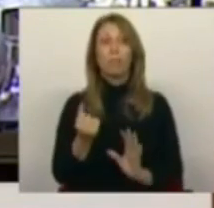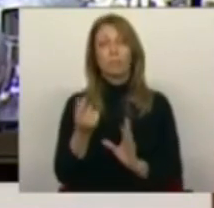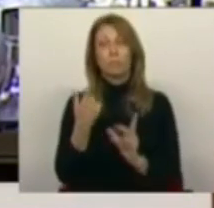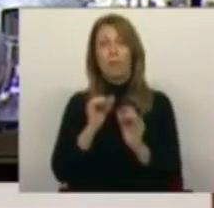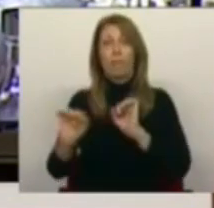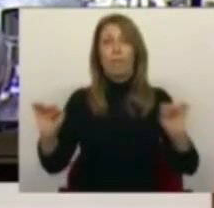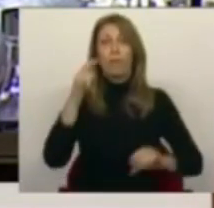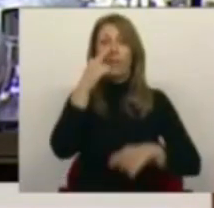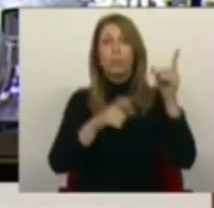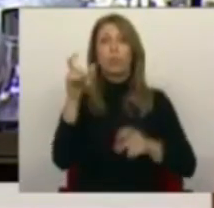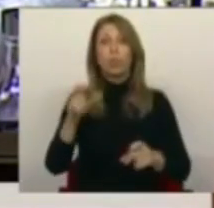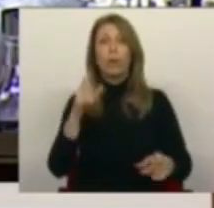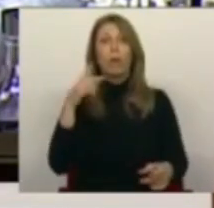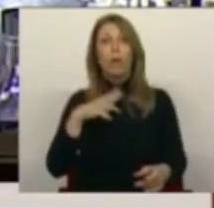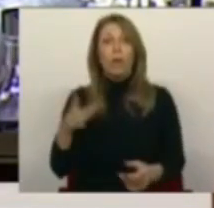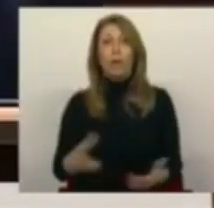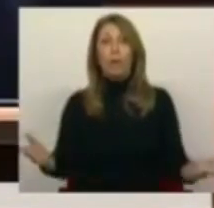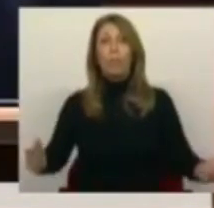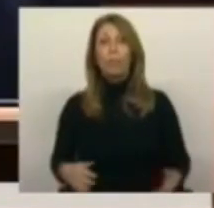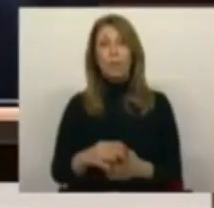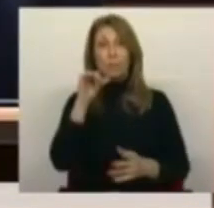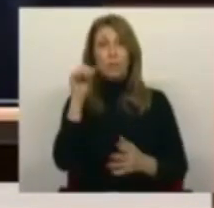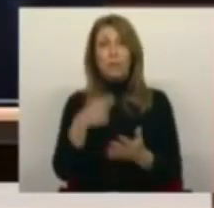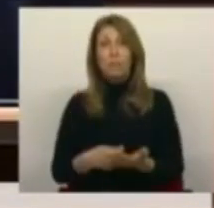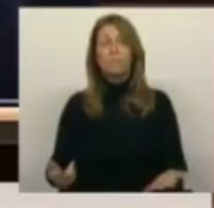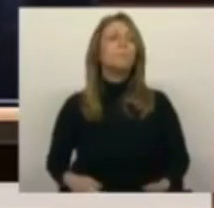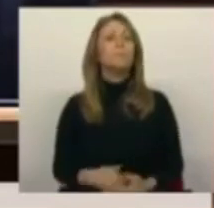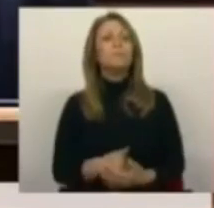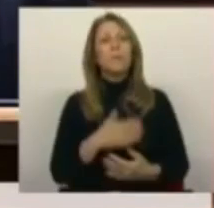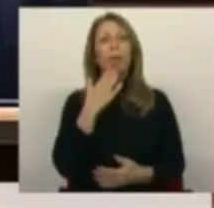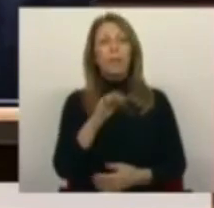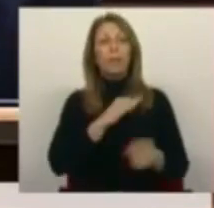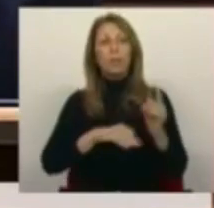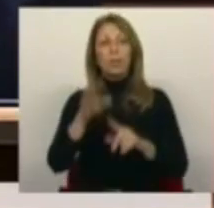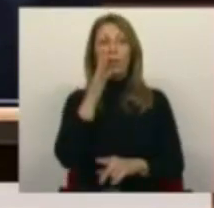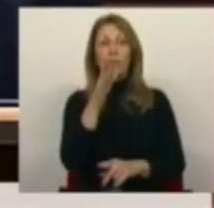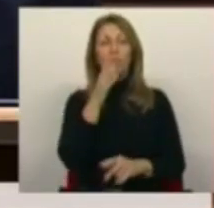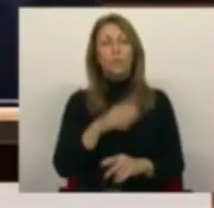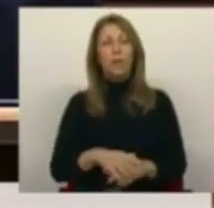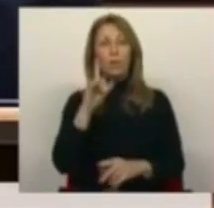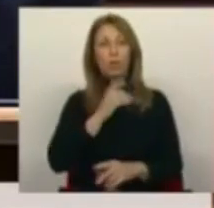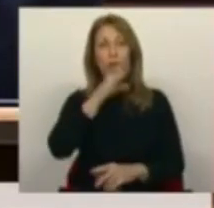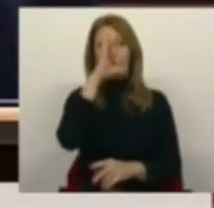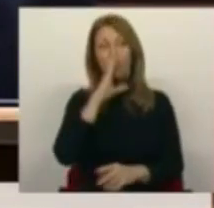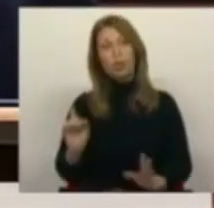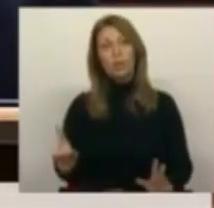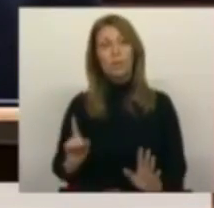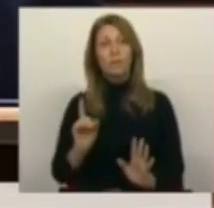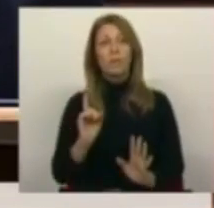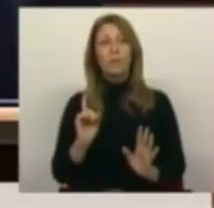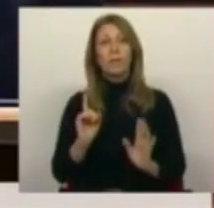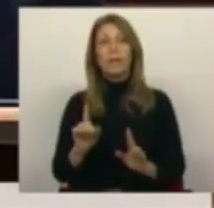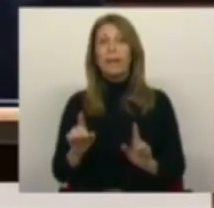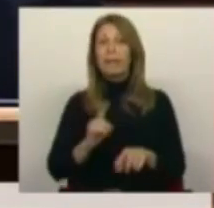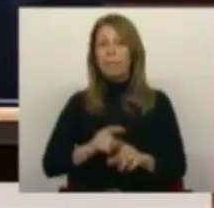portugueses e está por cobrar? Muito obrigado. Muito obrigado, Sr. Deputado. A palavra à Sra. Ministra, que dispõe de igual tempo